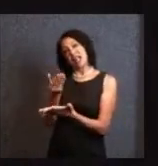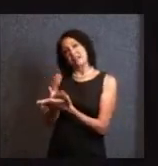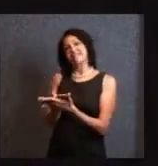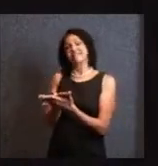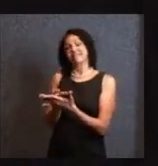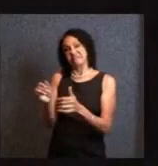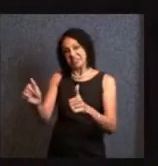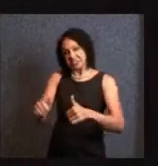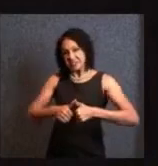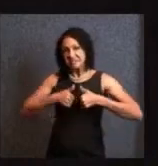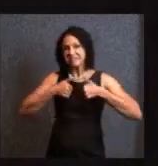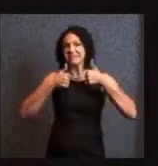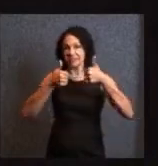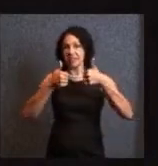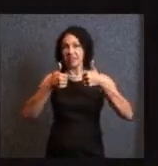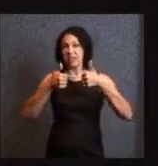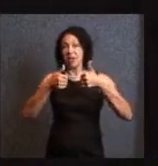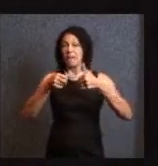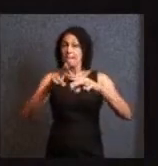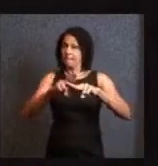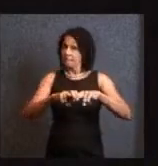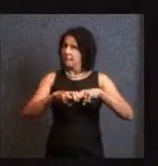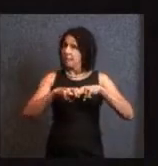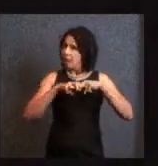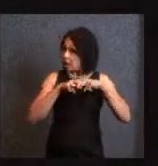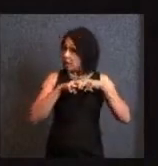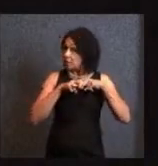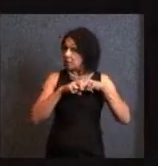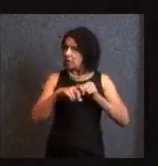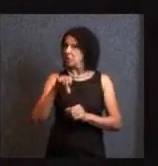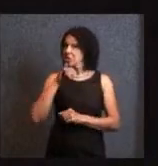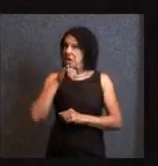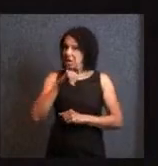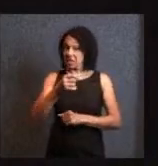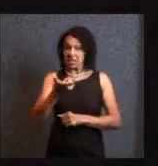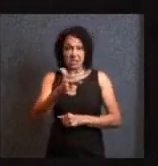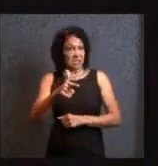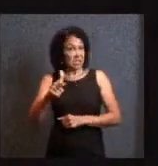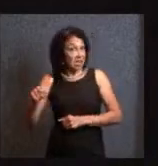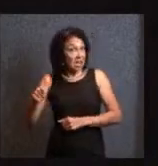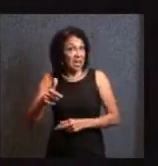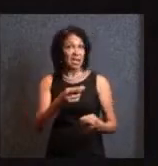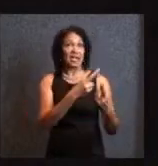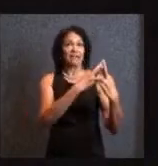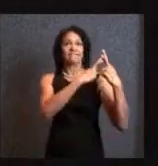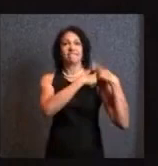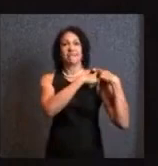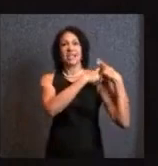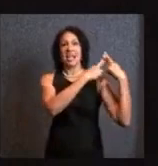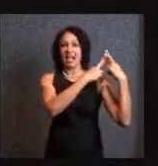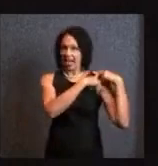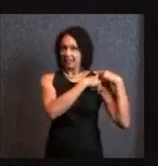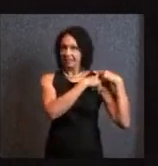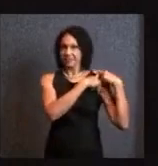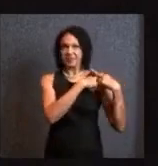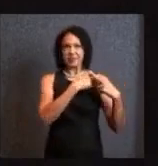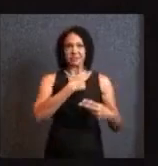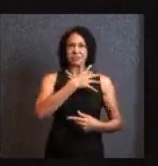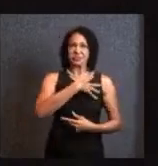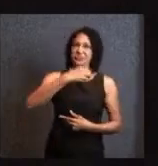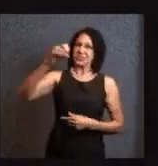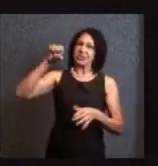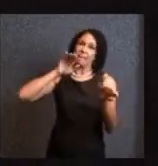E todas as vezes que nós temos momentos com a equipe da Secretaria de Educação e vemos o amor e